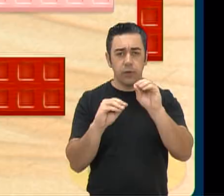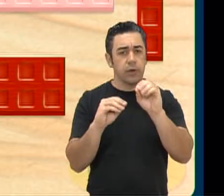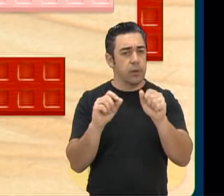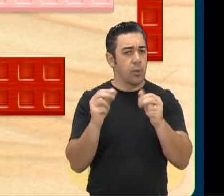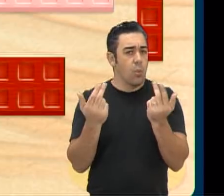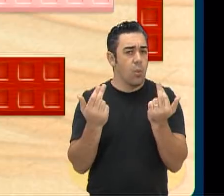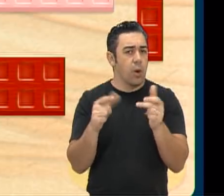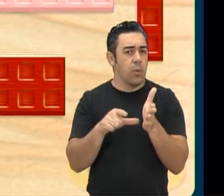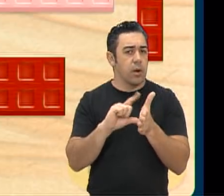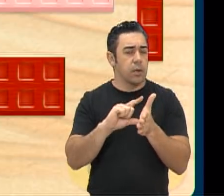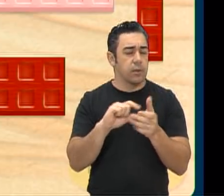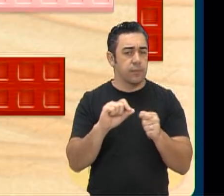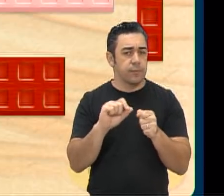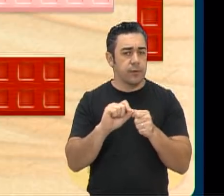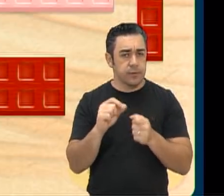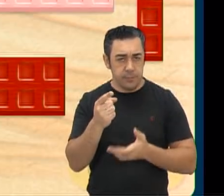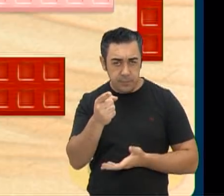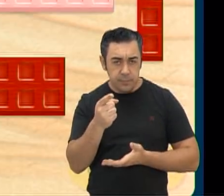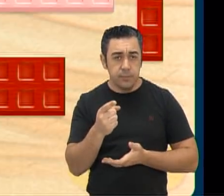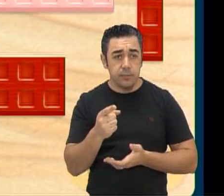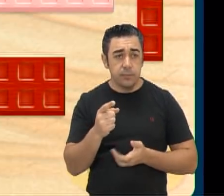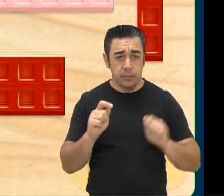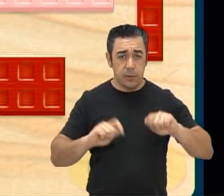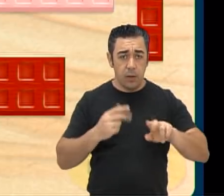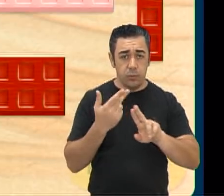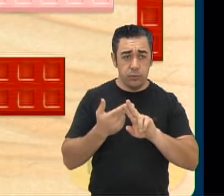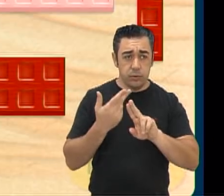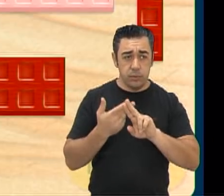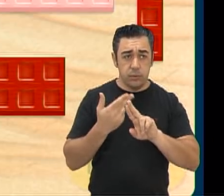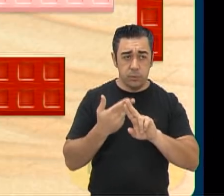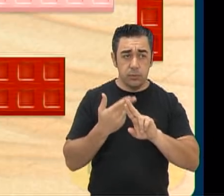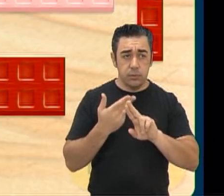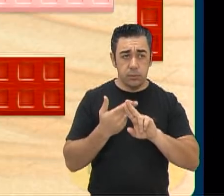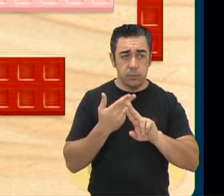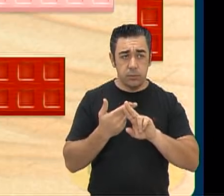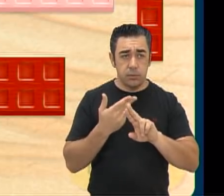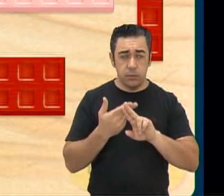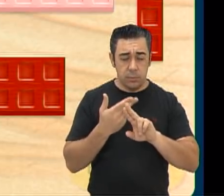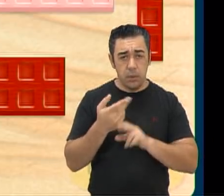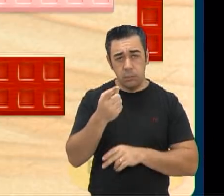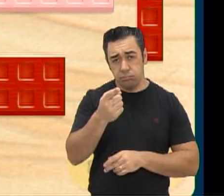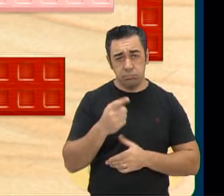fez na figura anterior. Então você pode utilizar de maneira